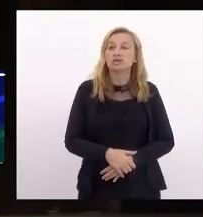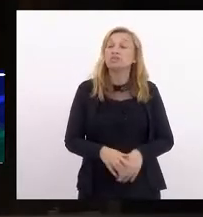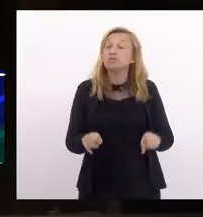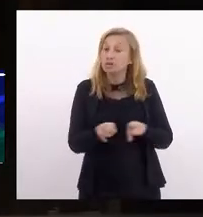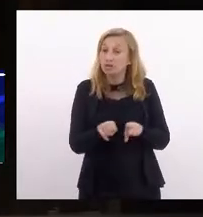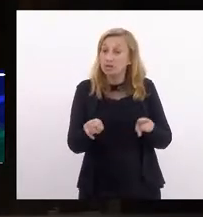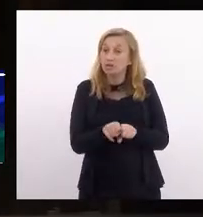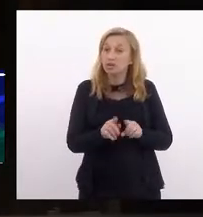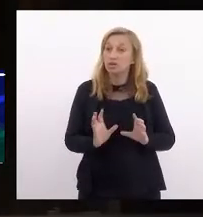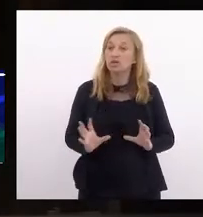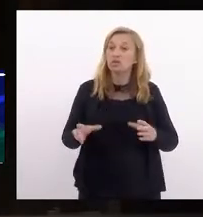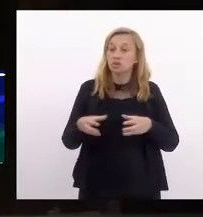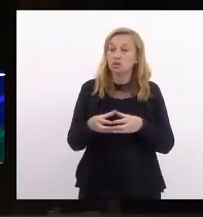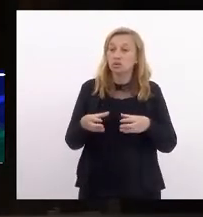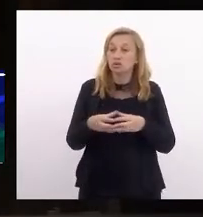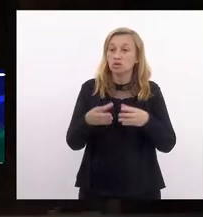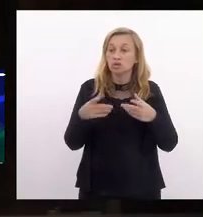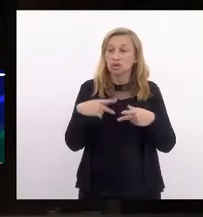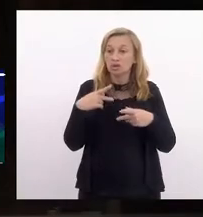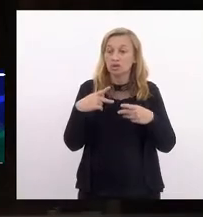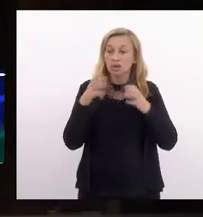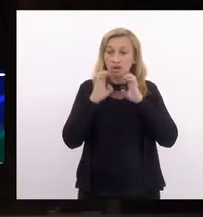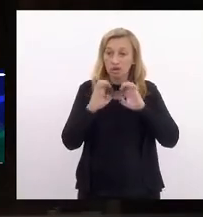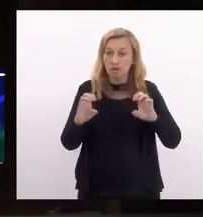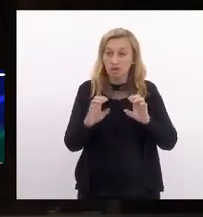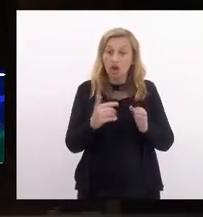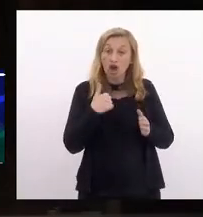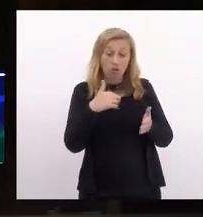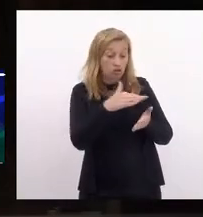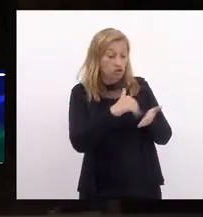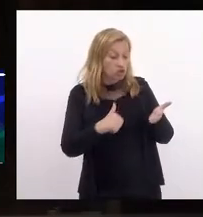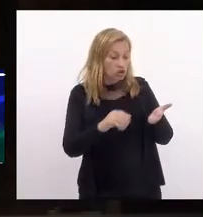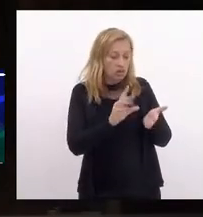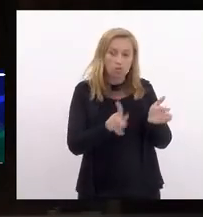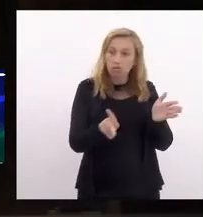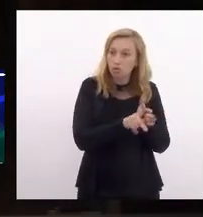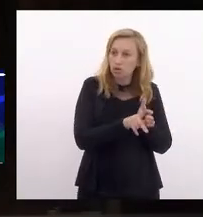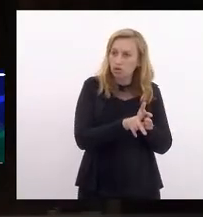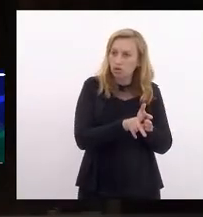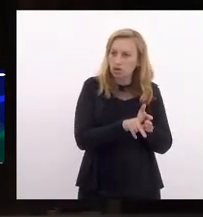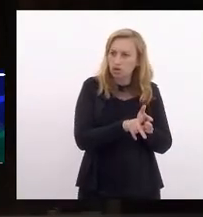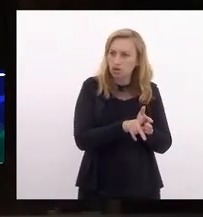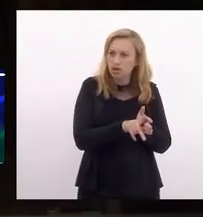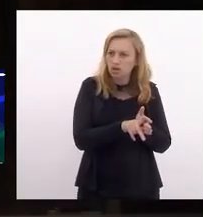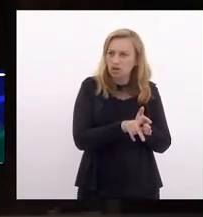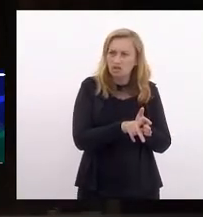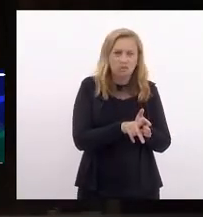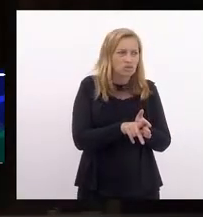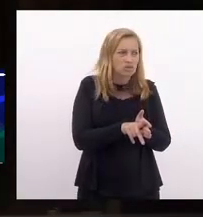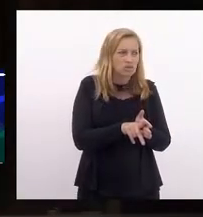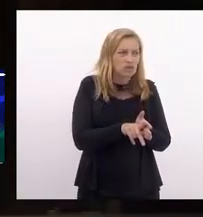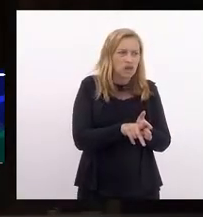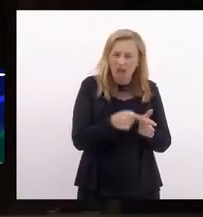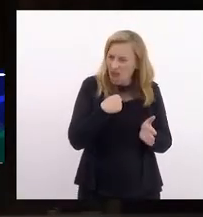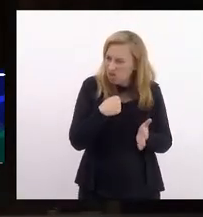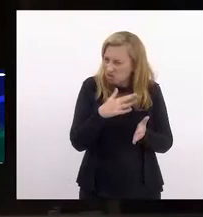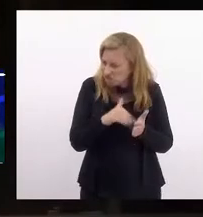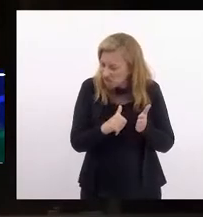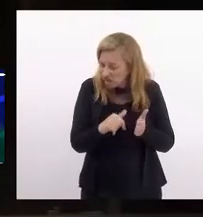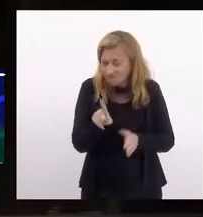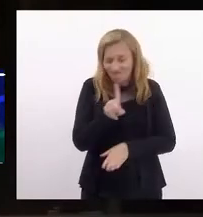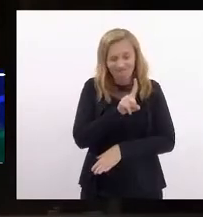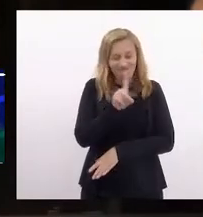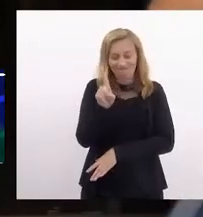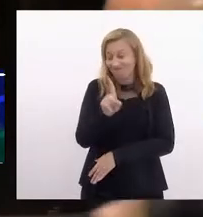também da bancada evangélica que sugeriram que eu retirasse o projeto mas não tem a menor chance